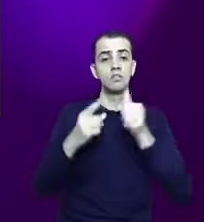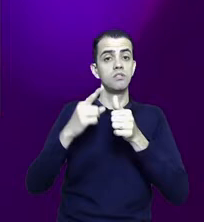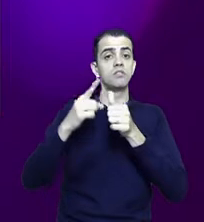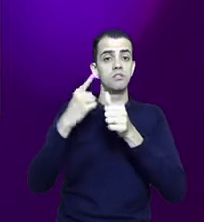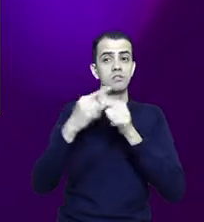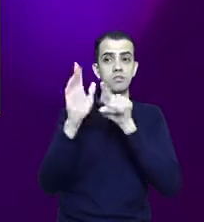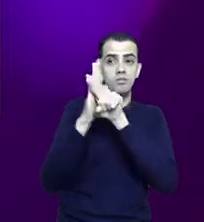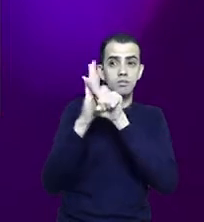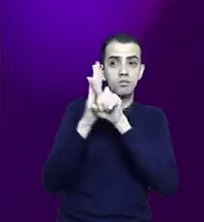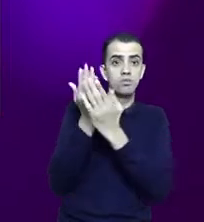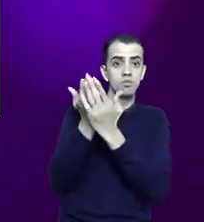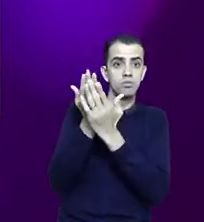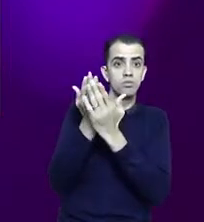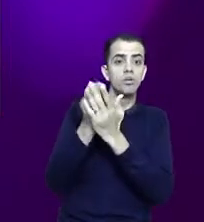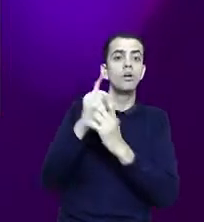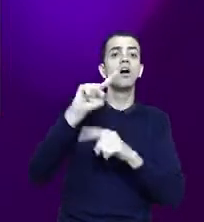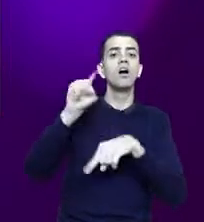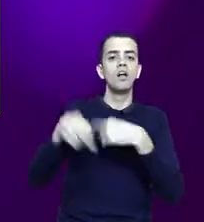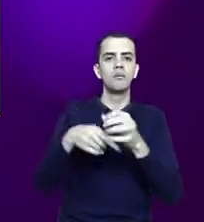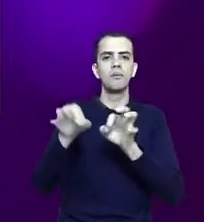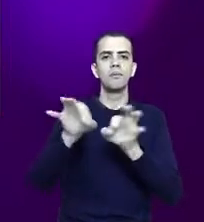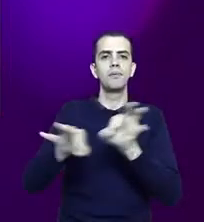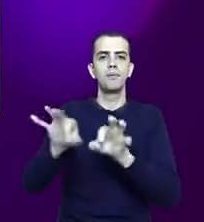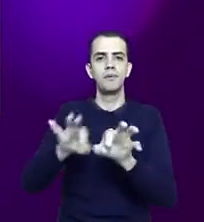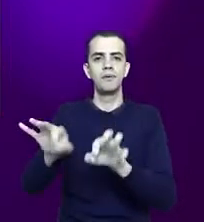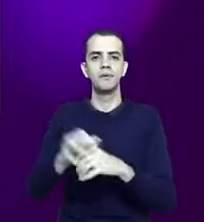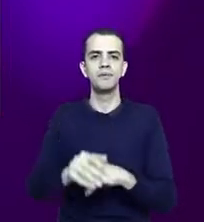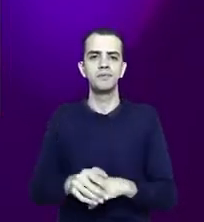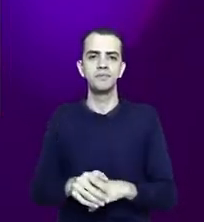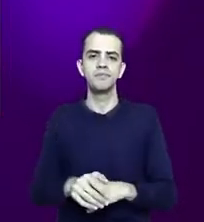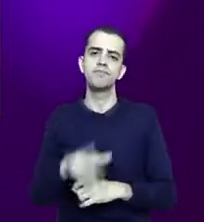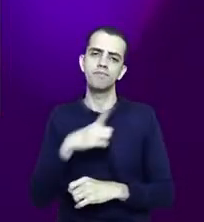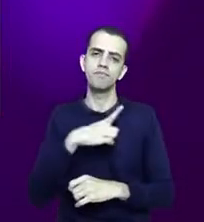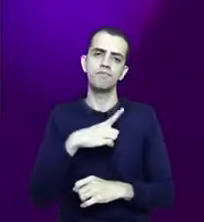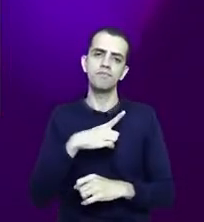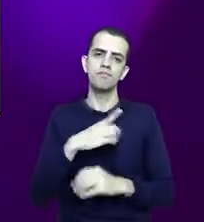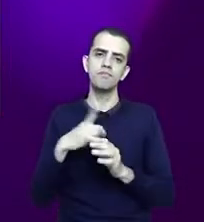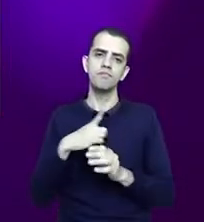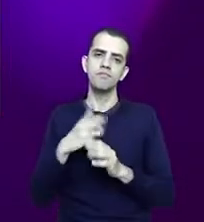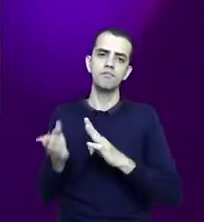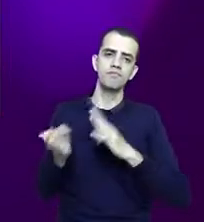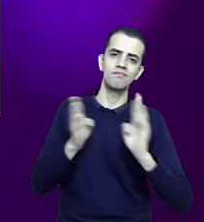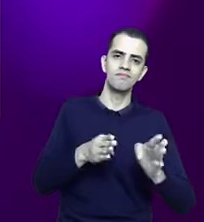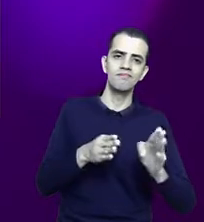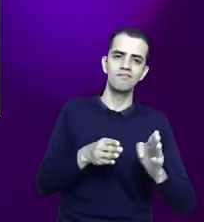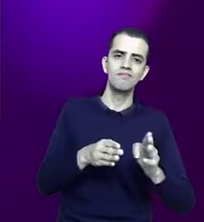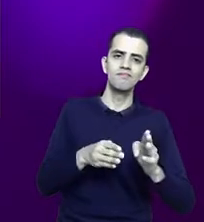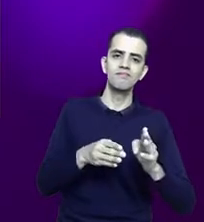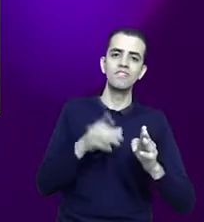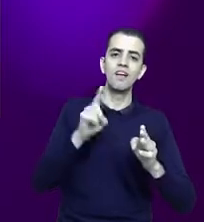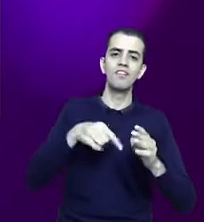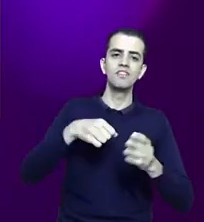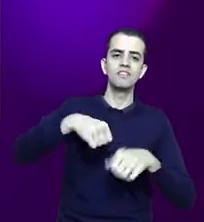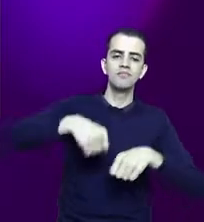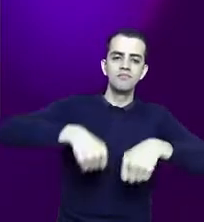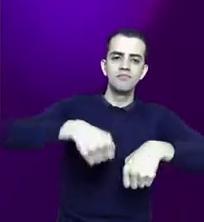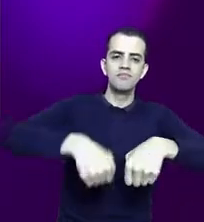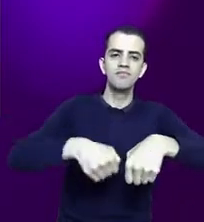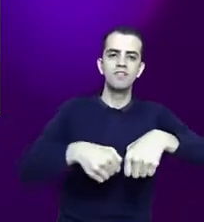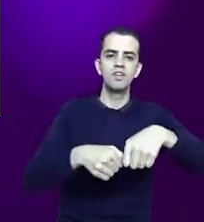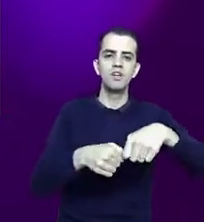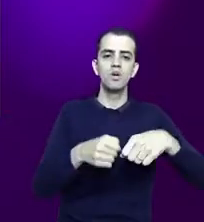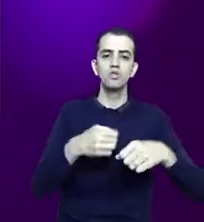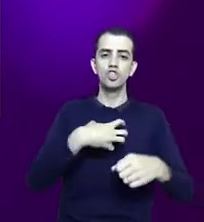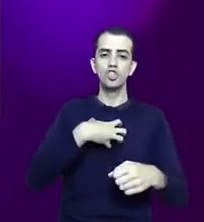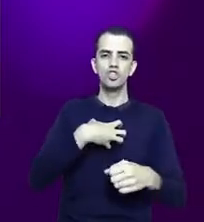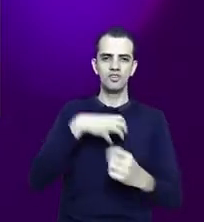nós temos o outro lado, o lado sadio, para nos basearmos e para corrigirmos, então, o posicionamento do fêmur, da